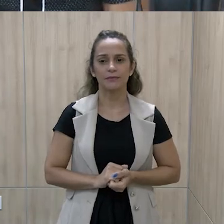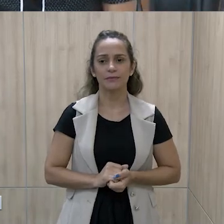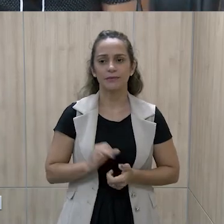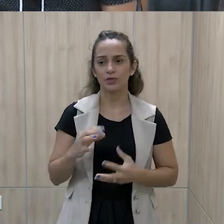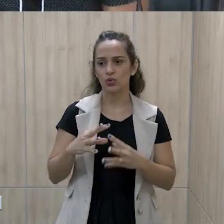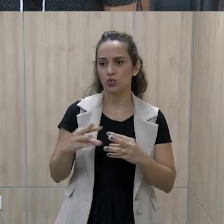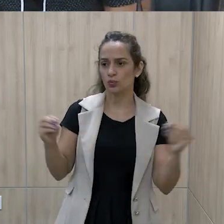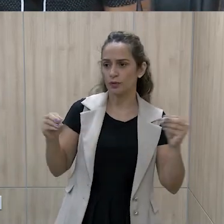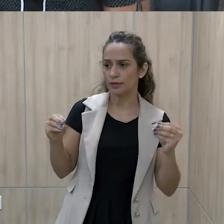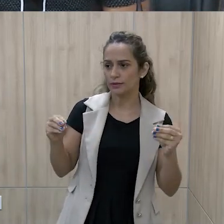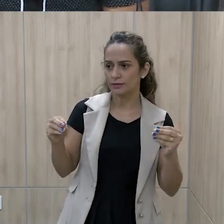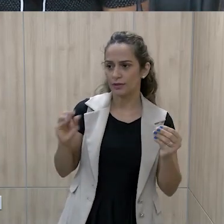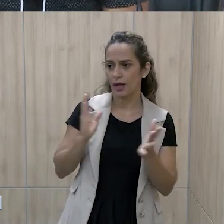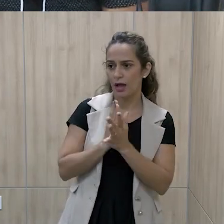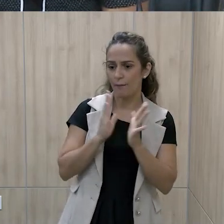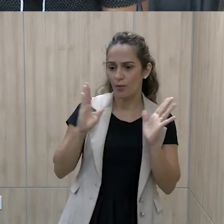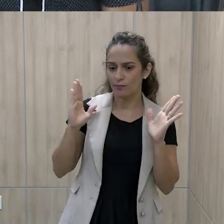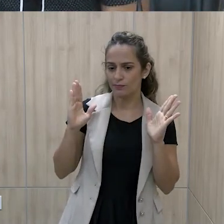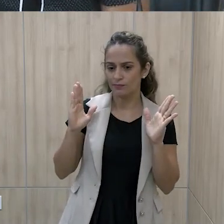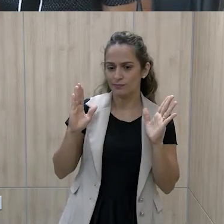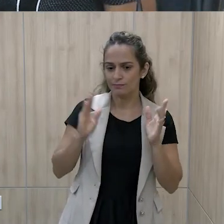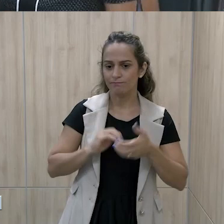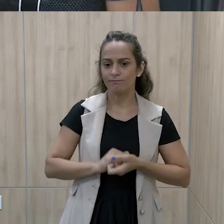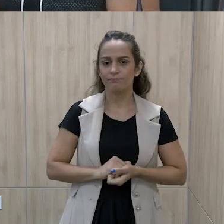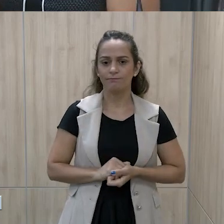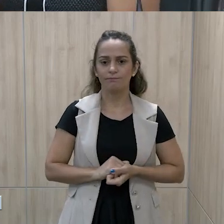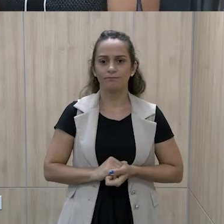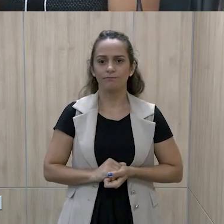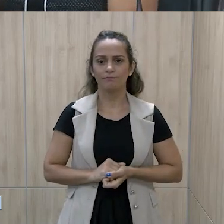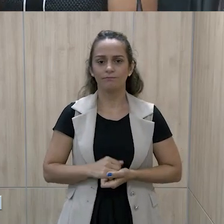e se sumir daí acabou a sessão aqui